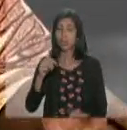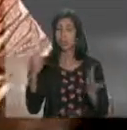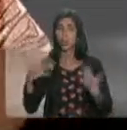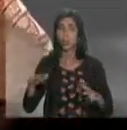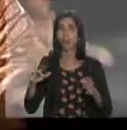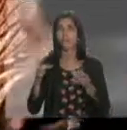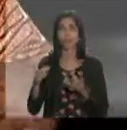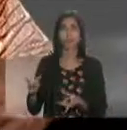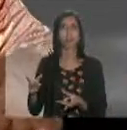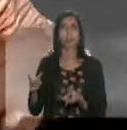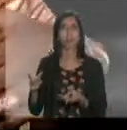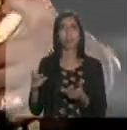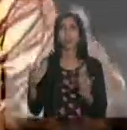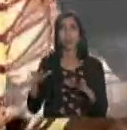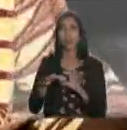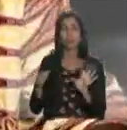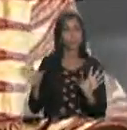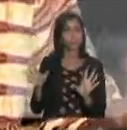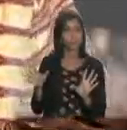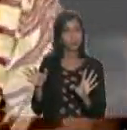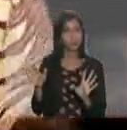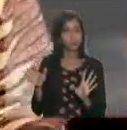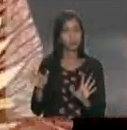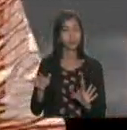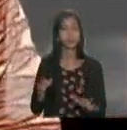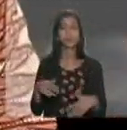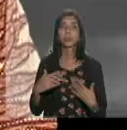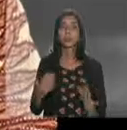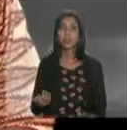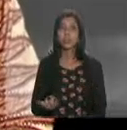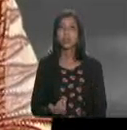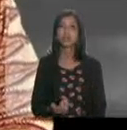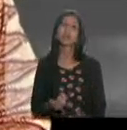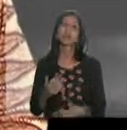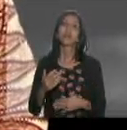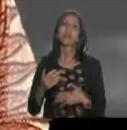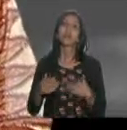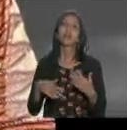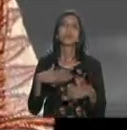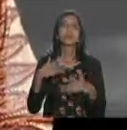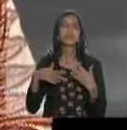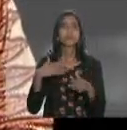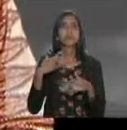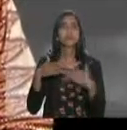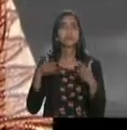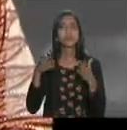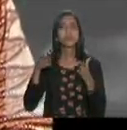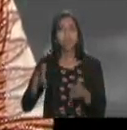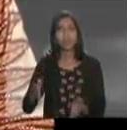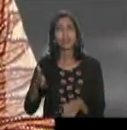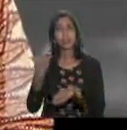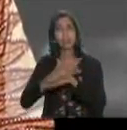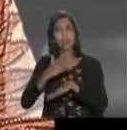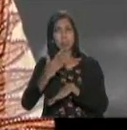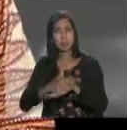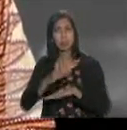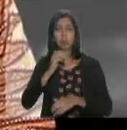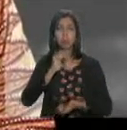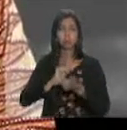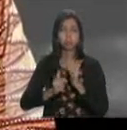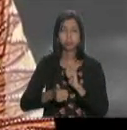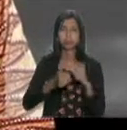me vender e tal, não queria liberar o meu passe. Aí eu cheguei no treino, treinei direitinho